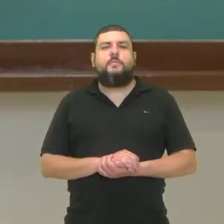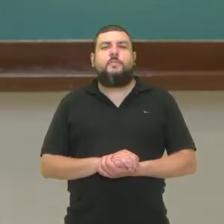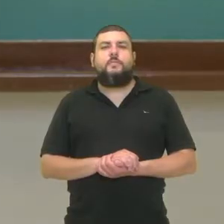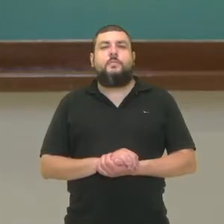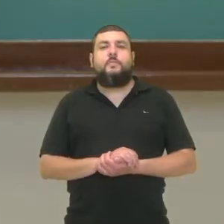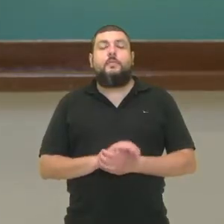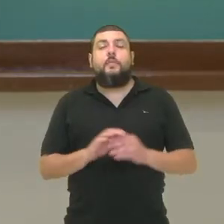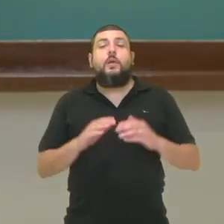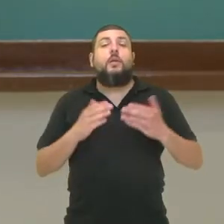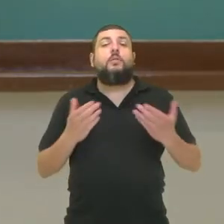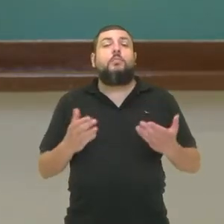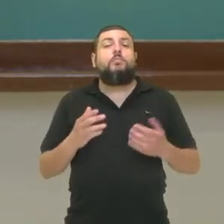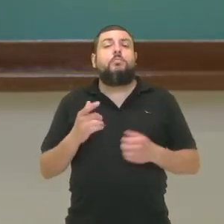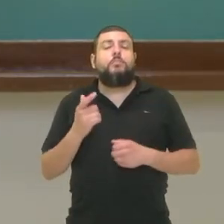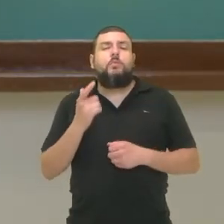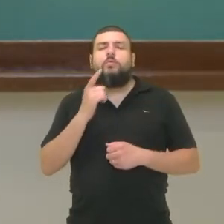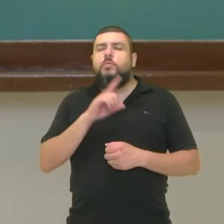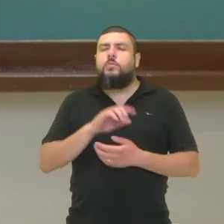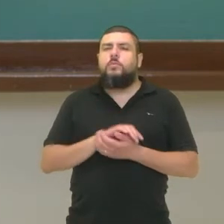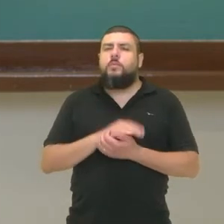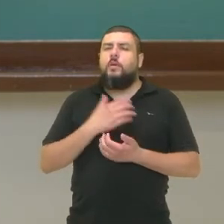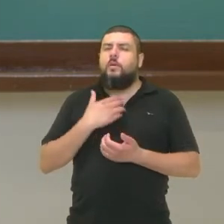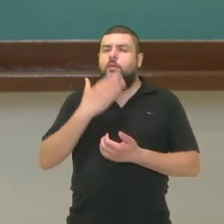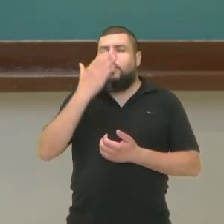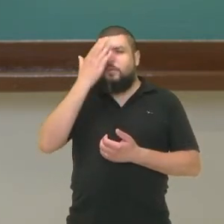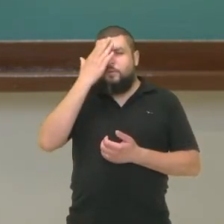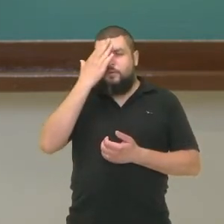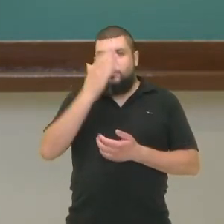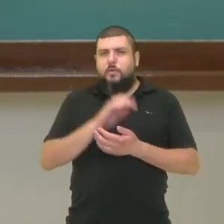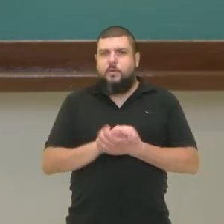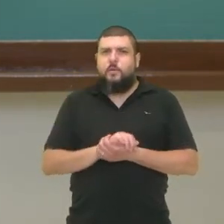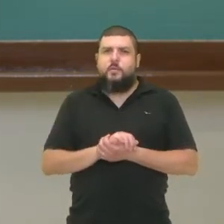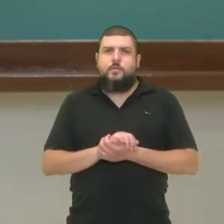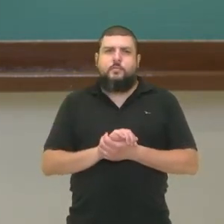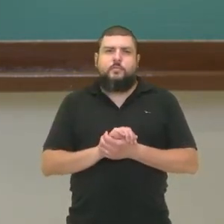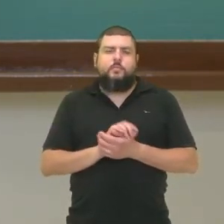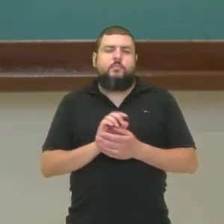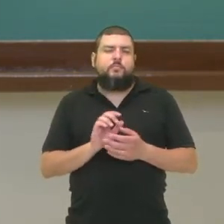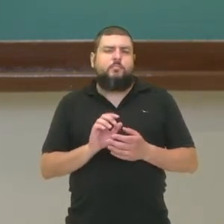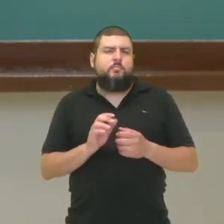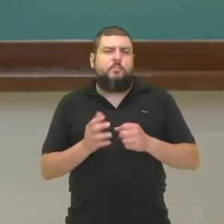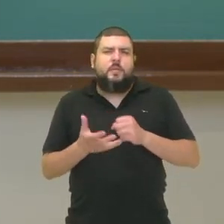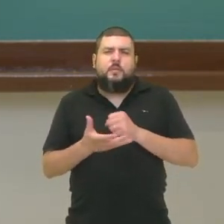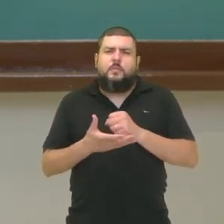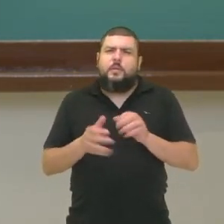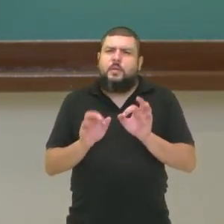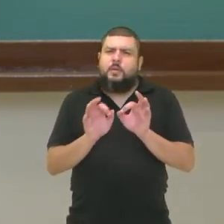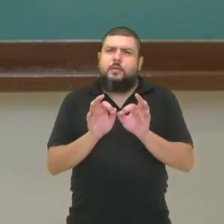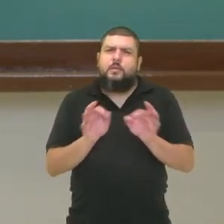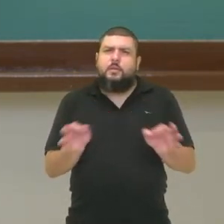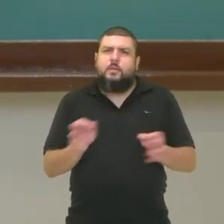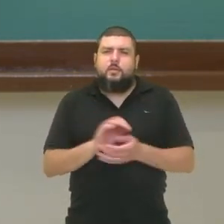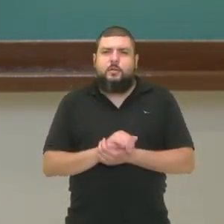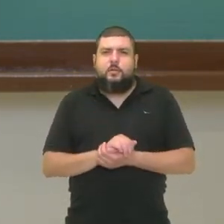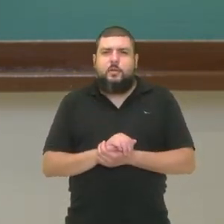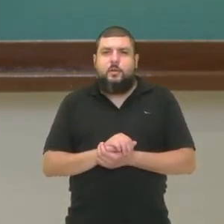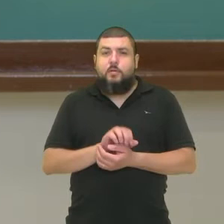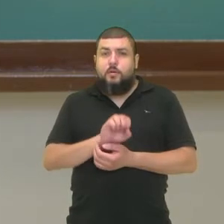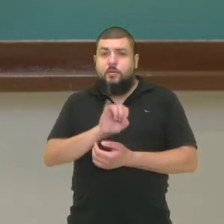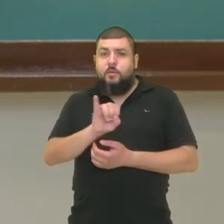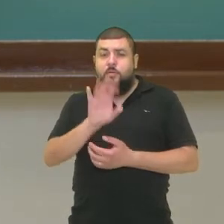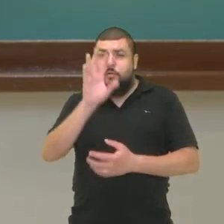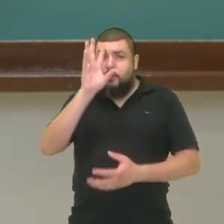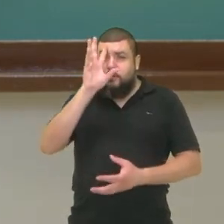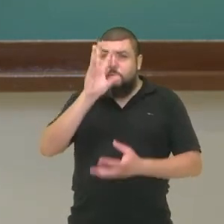Então, galera, conseguiram fazer? Tenho certeza que sim, é um conceito bem básico e também tem aquela coisa, sempre é básico se a gente compreende. Se a